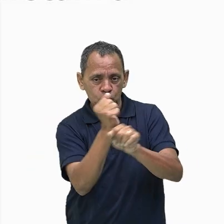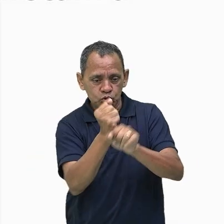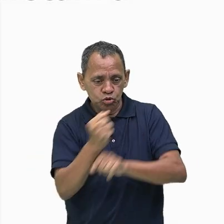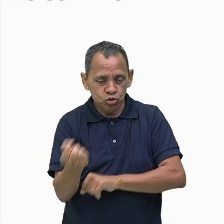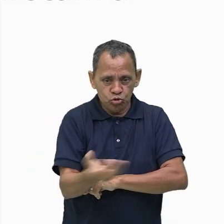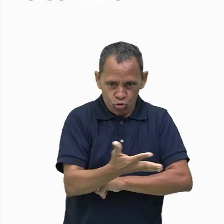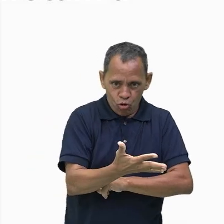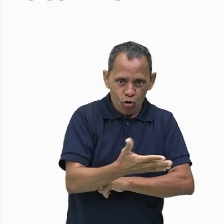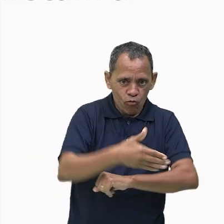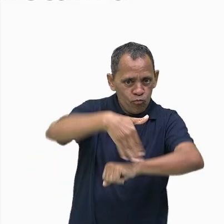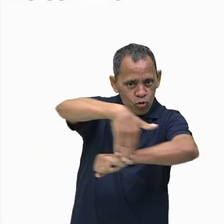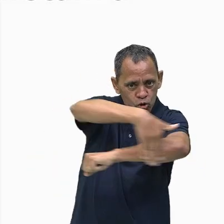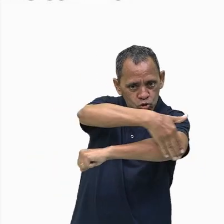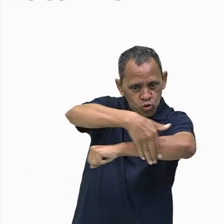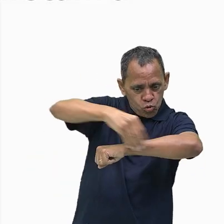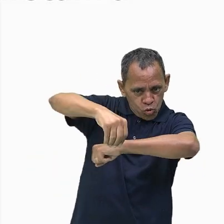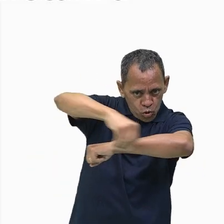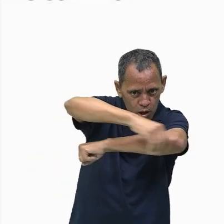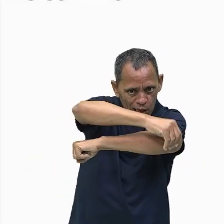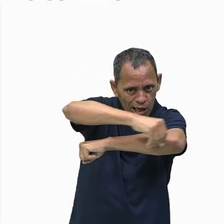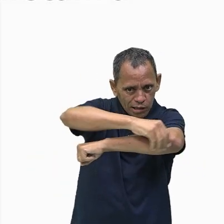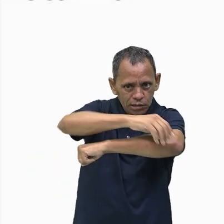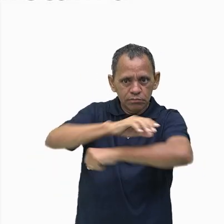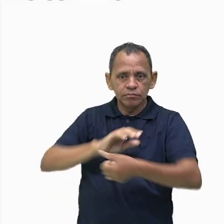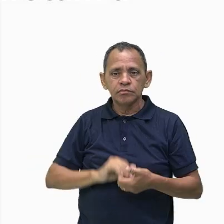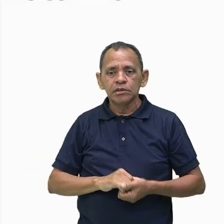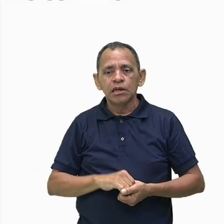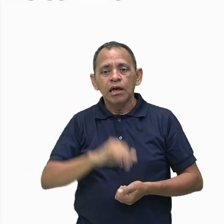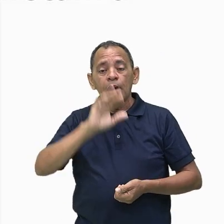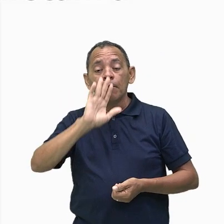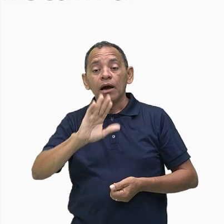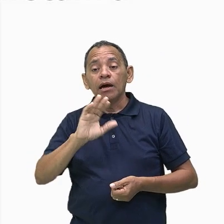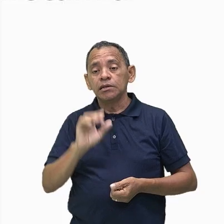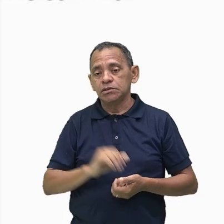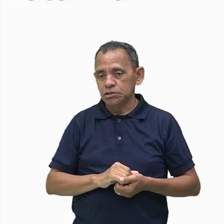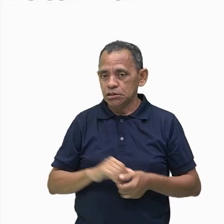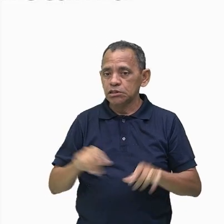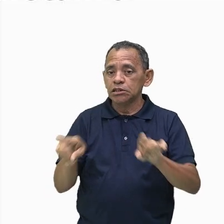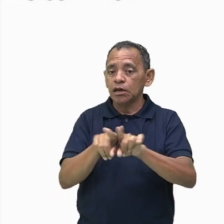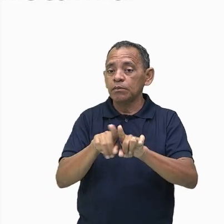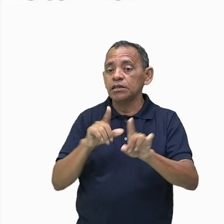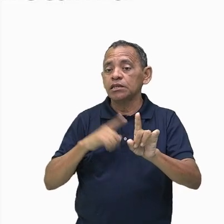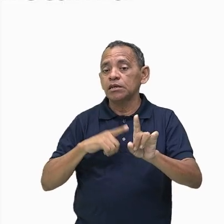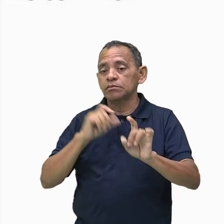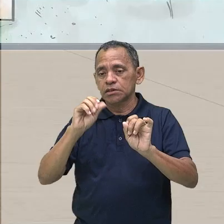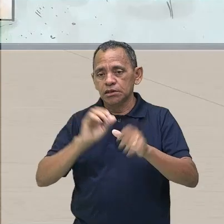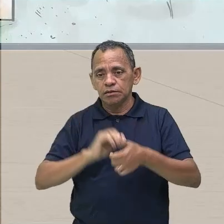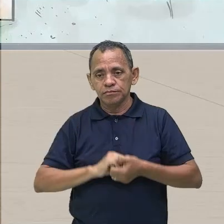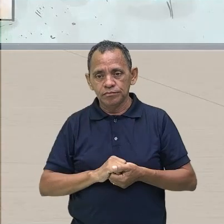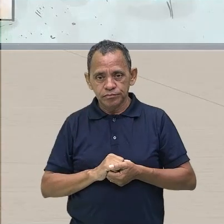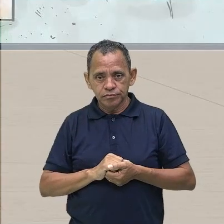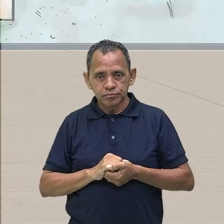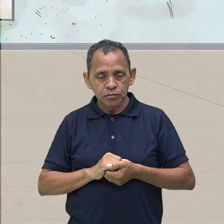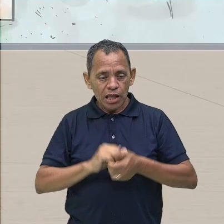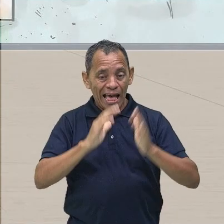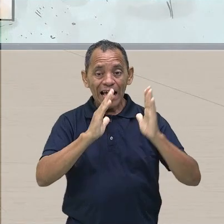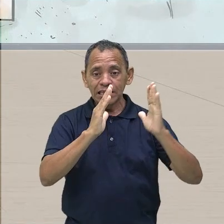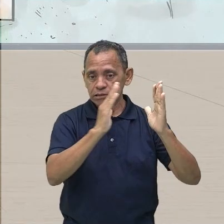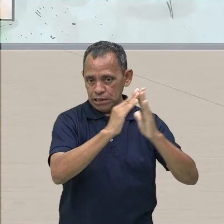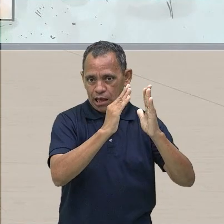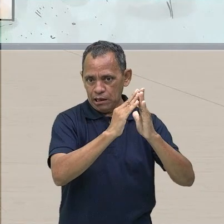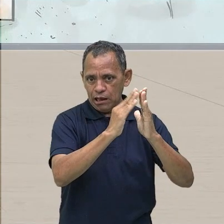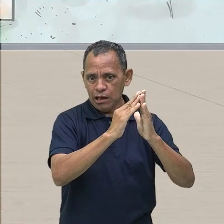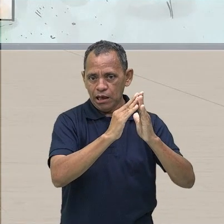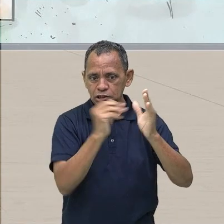ramal, tá bom? Mas, além dos ramais, gente, nós também teremos aí as vilas, né? Então, a gente